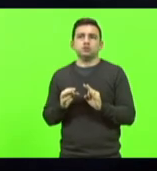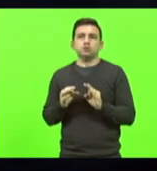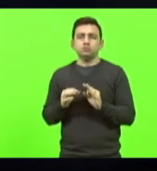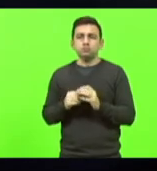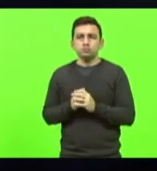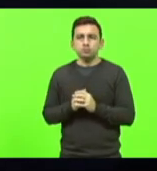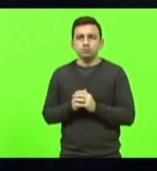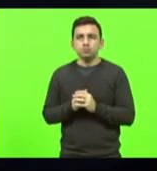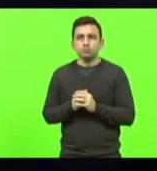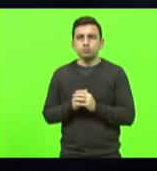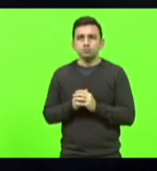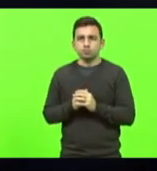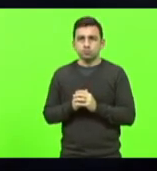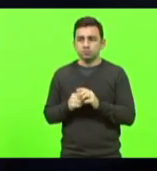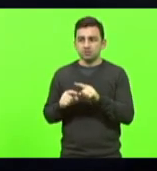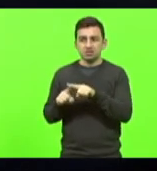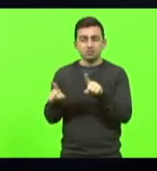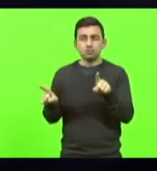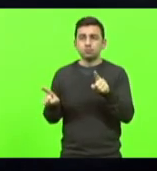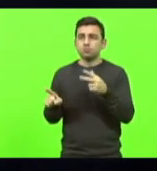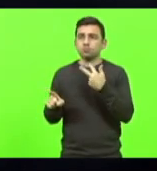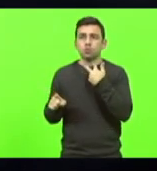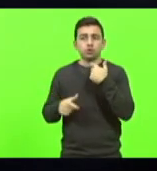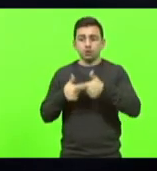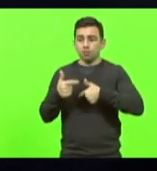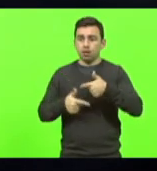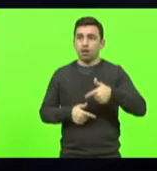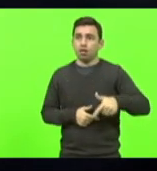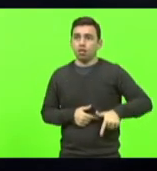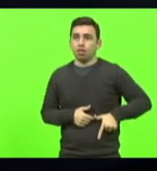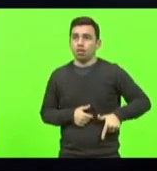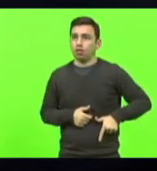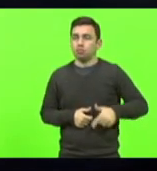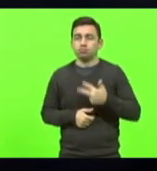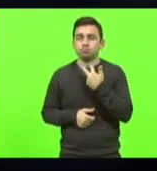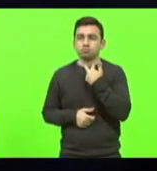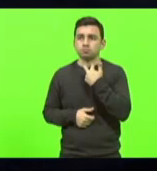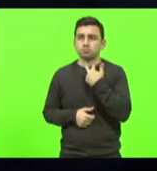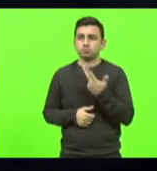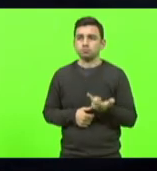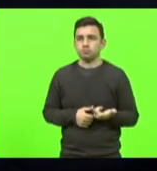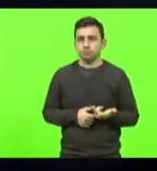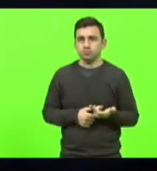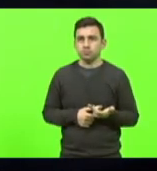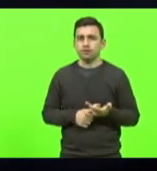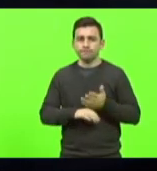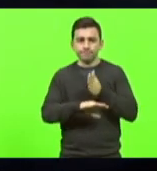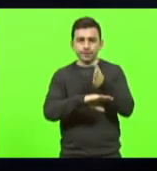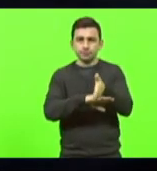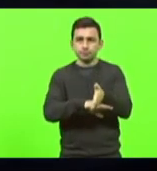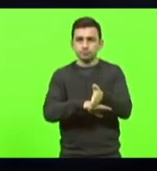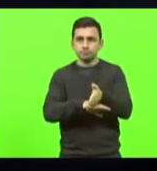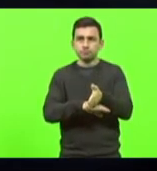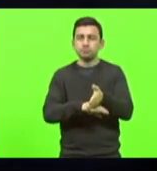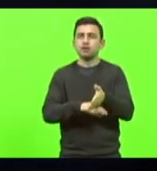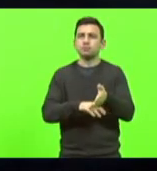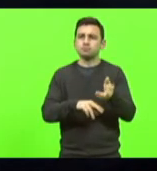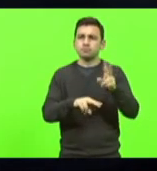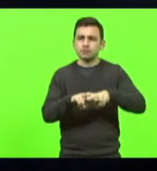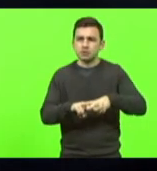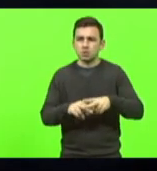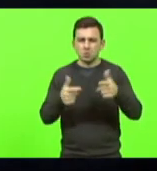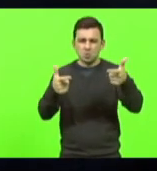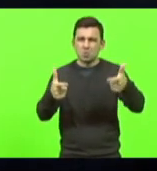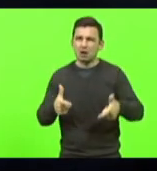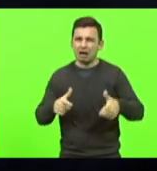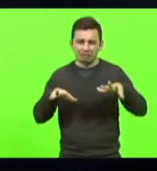mais o podem trabalhar armados cumprindo mandados de segurança em áreas de